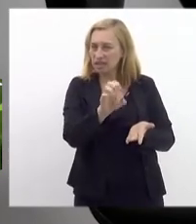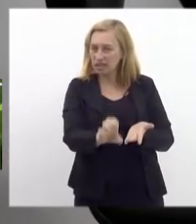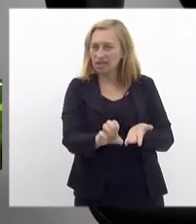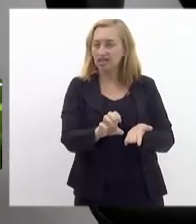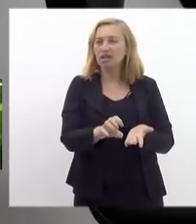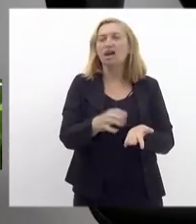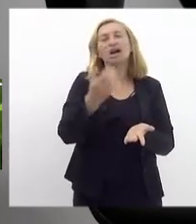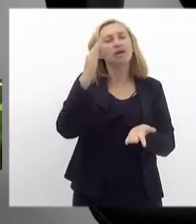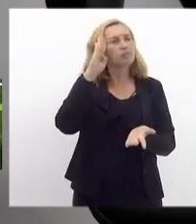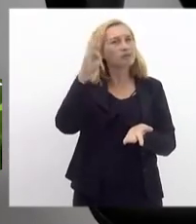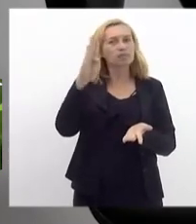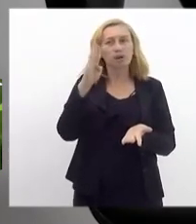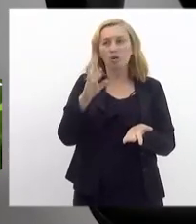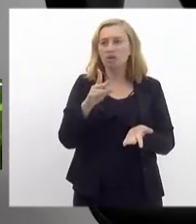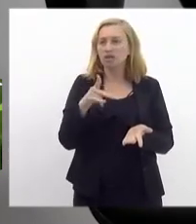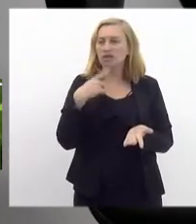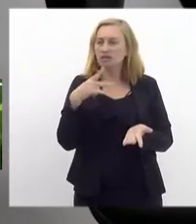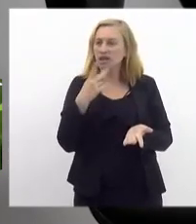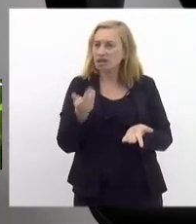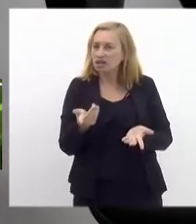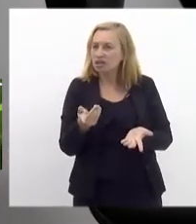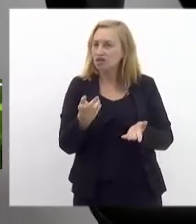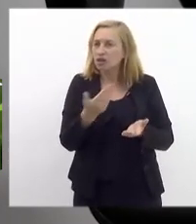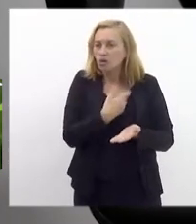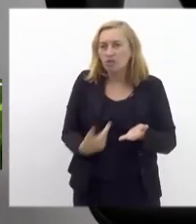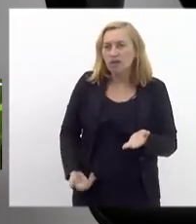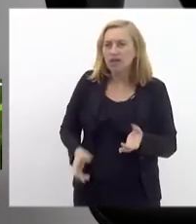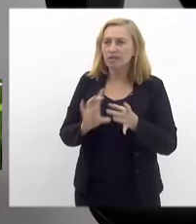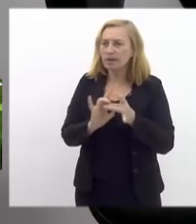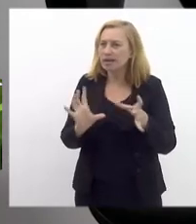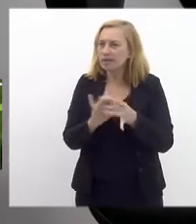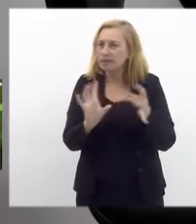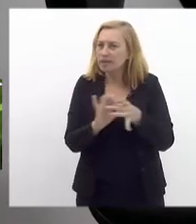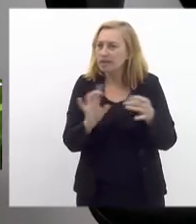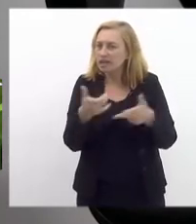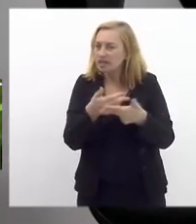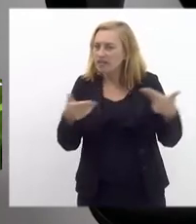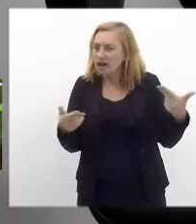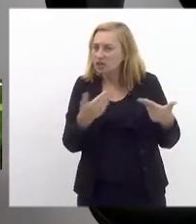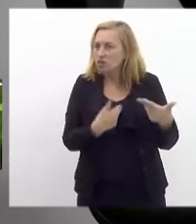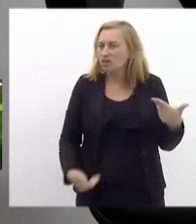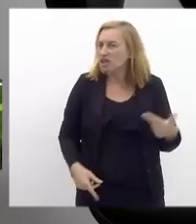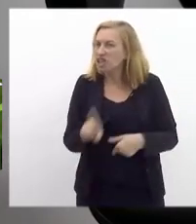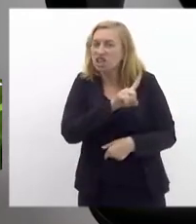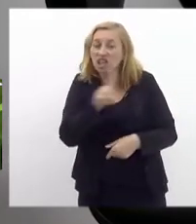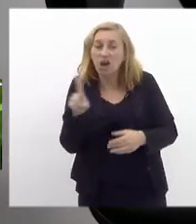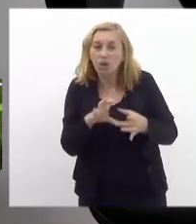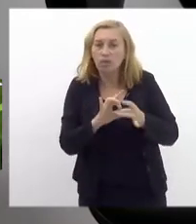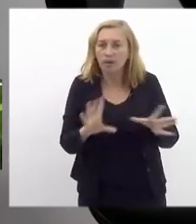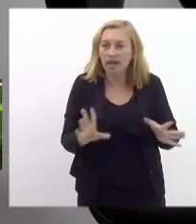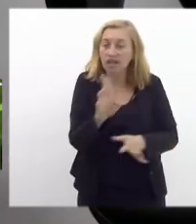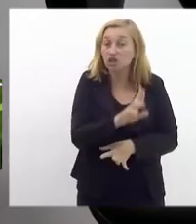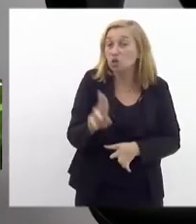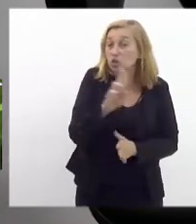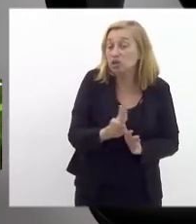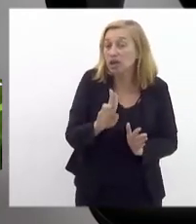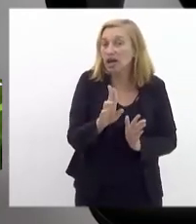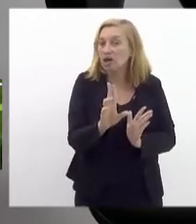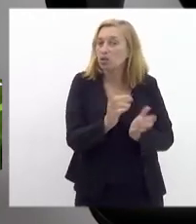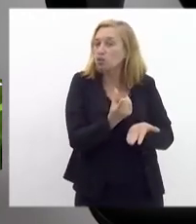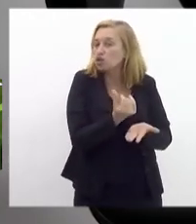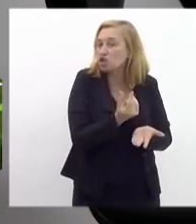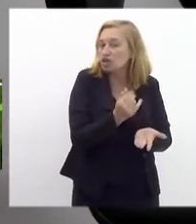fundamental para que ela possa... Veja, a gente está fazendo do governo que está liberando, mas a gente já teve vários que não liberaram e vários que usaram os recursos da FAPERJ para